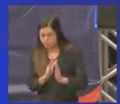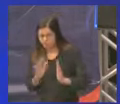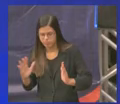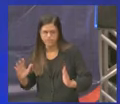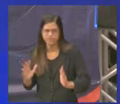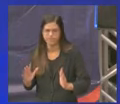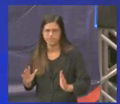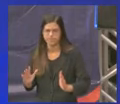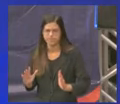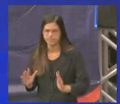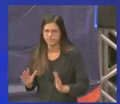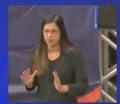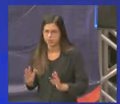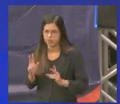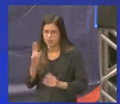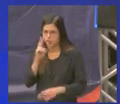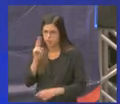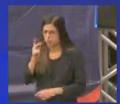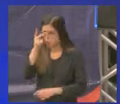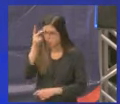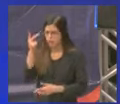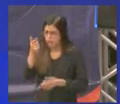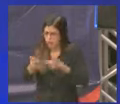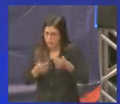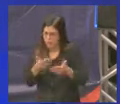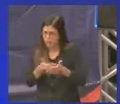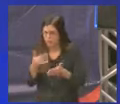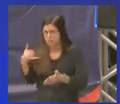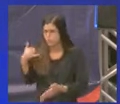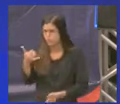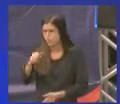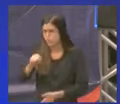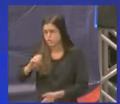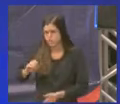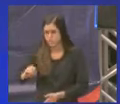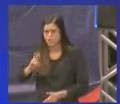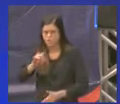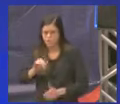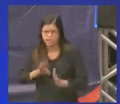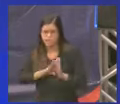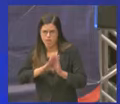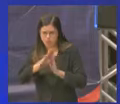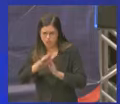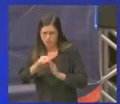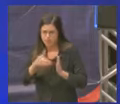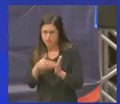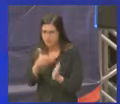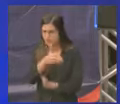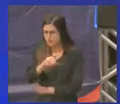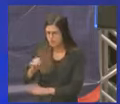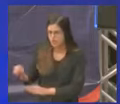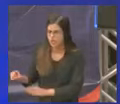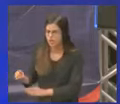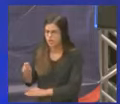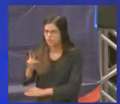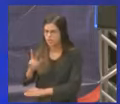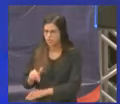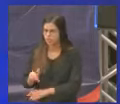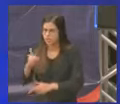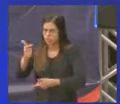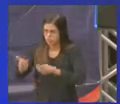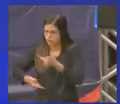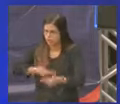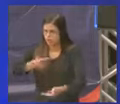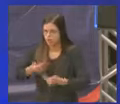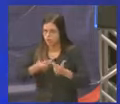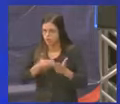Sinceramente, eu vejo pessoas trabalhando até os 80, e isso vai aumentar, vai até os 100. Né? Brincadeiras à parte, eu acho que a gente vai realmente trabalhar